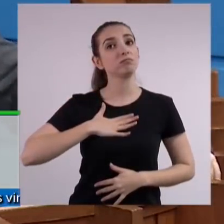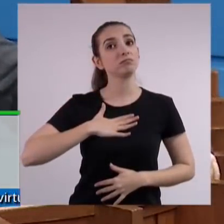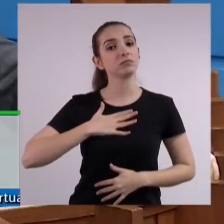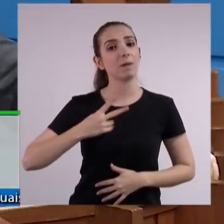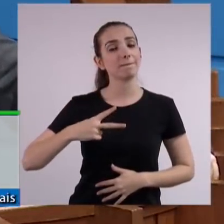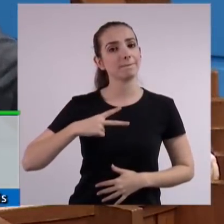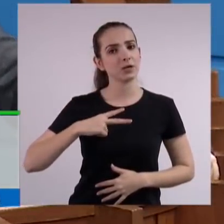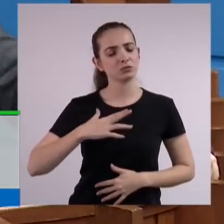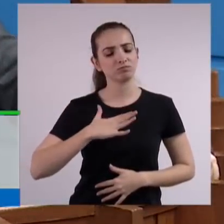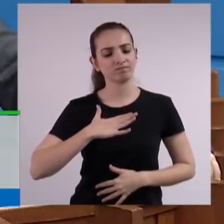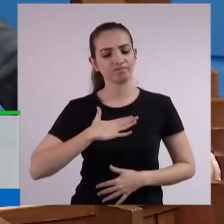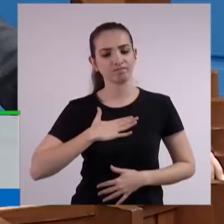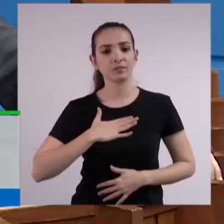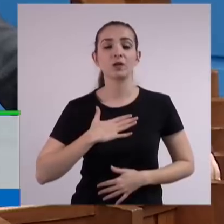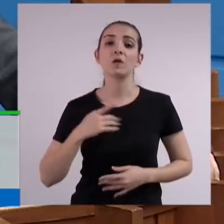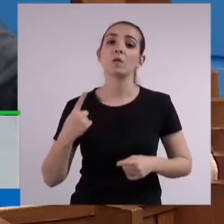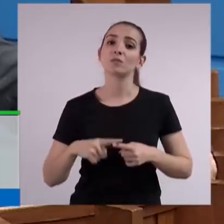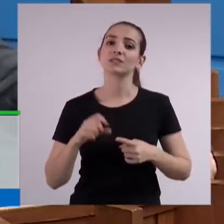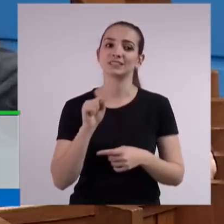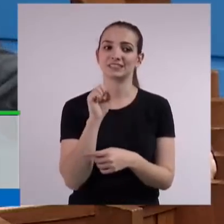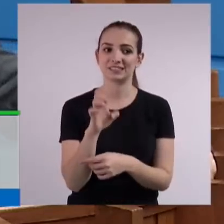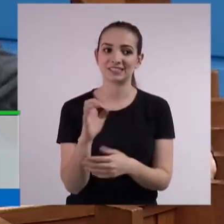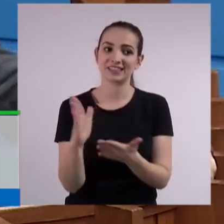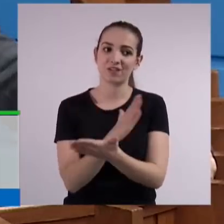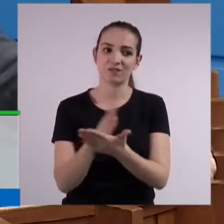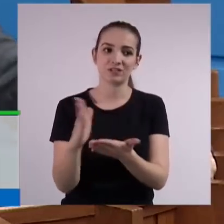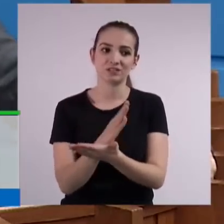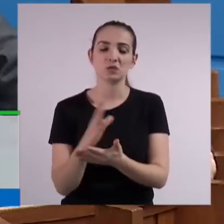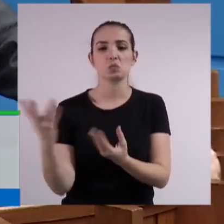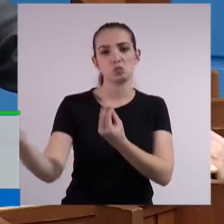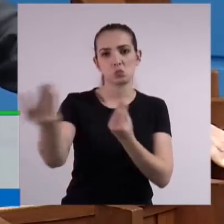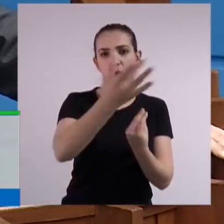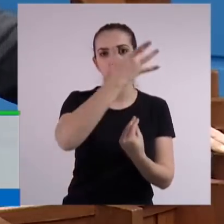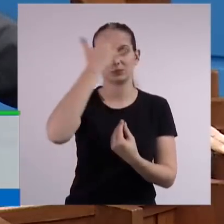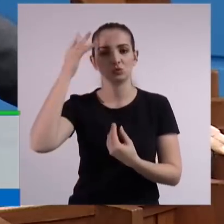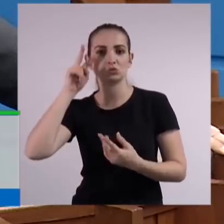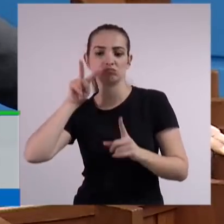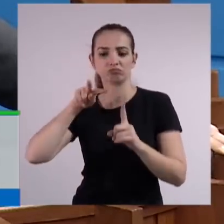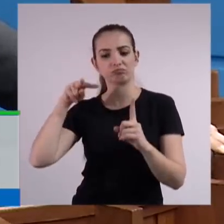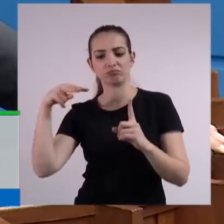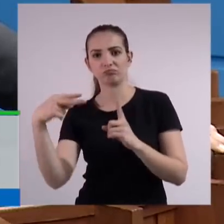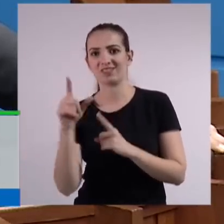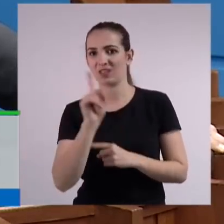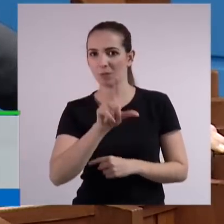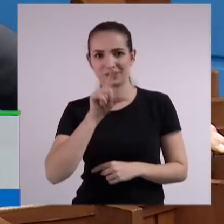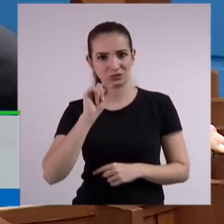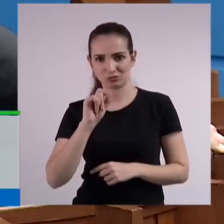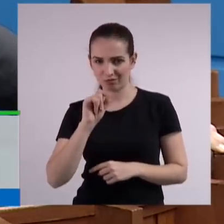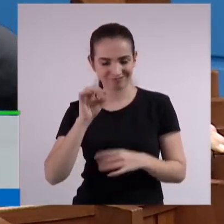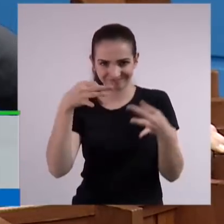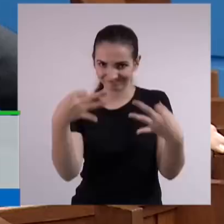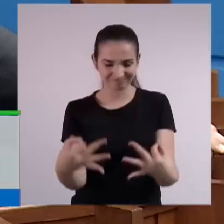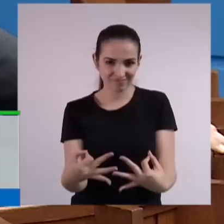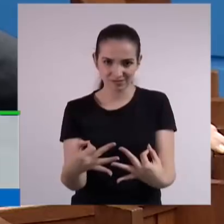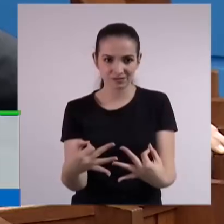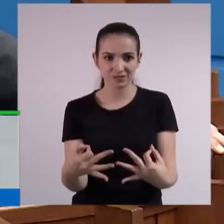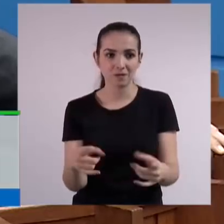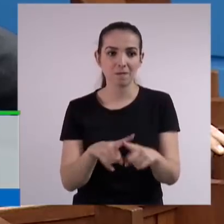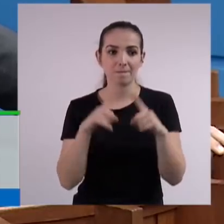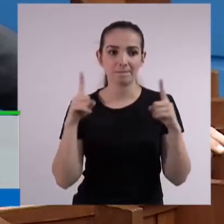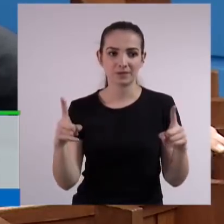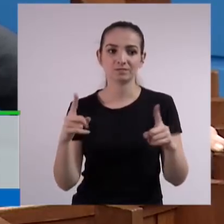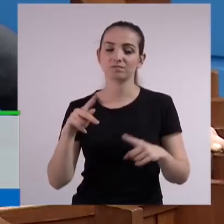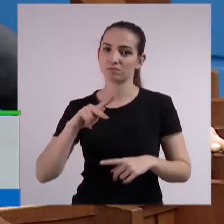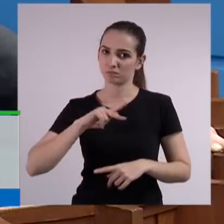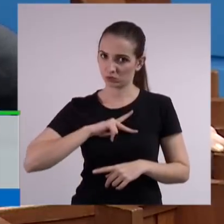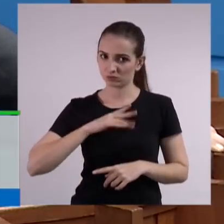que, se talvez não seja aos olhos de muito a decisão mais acertada, o fosse para